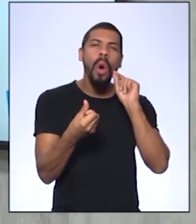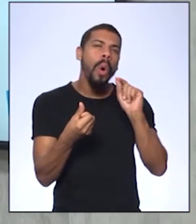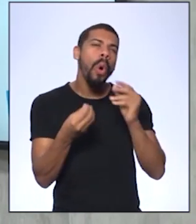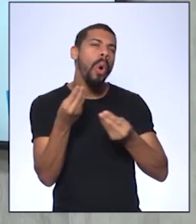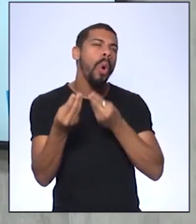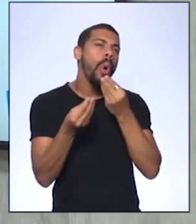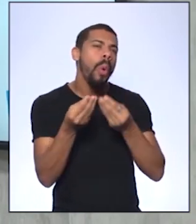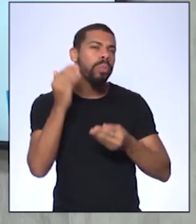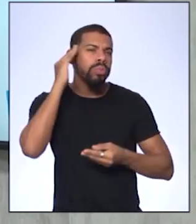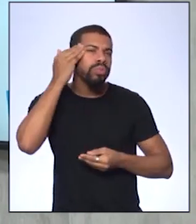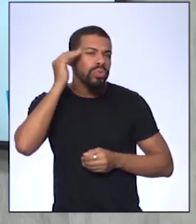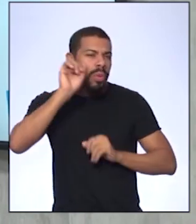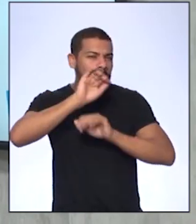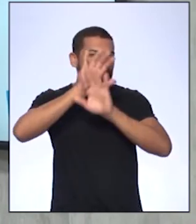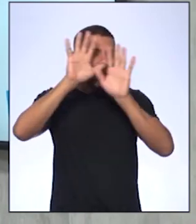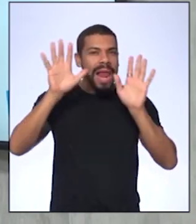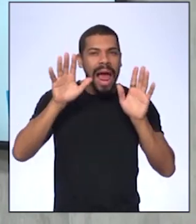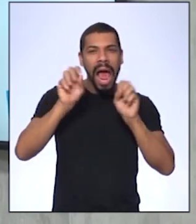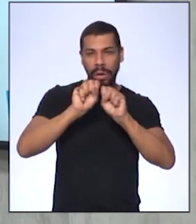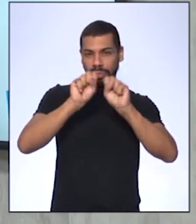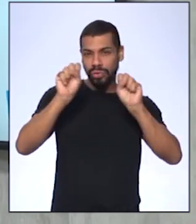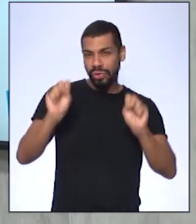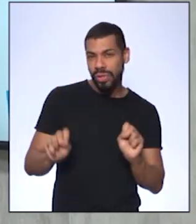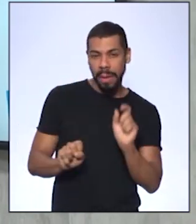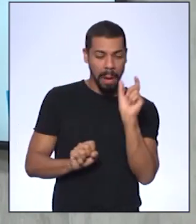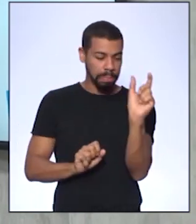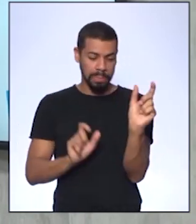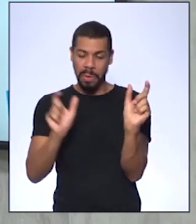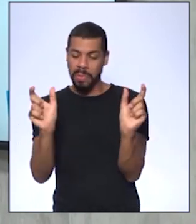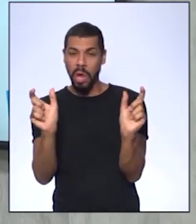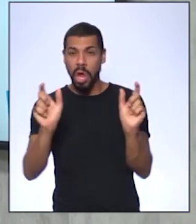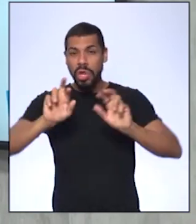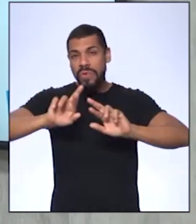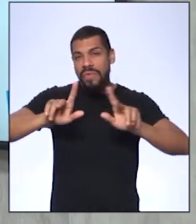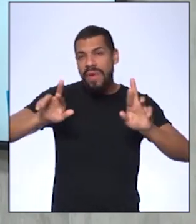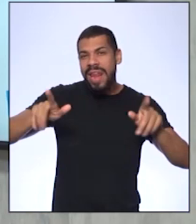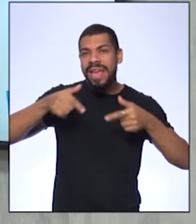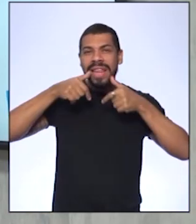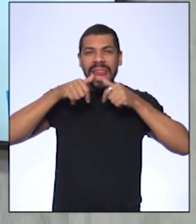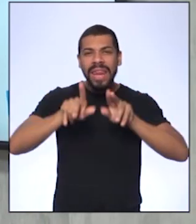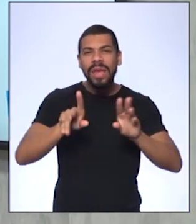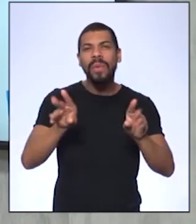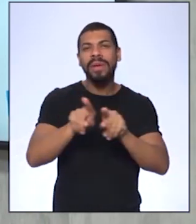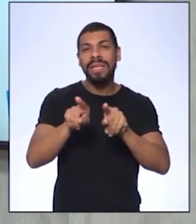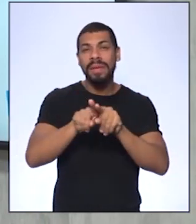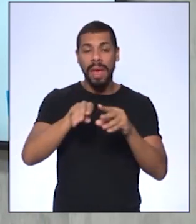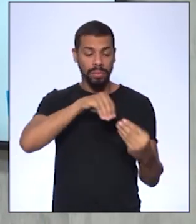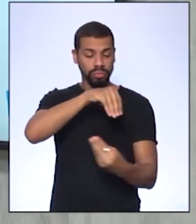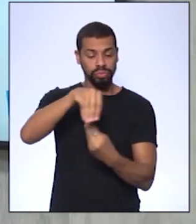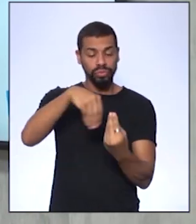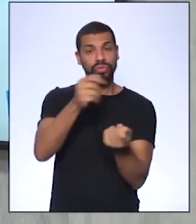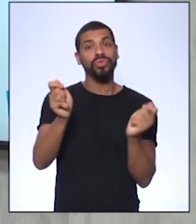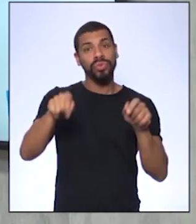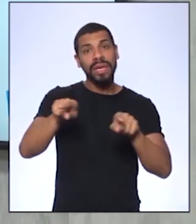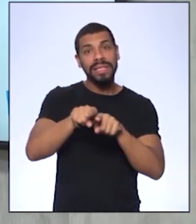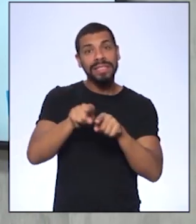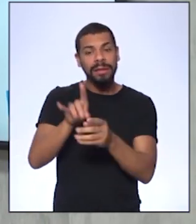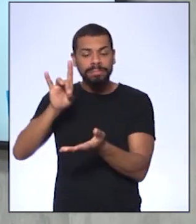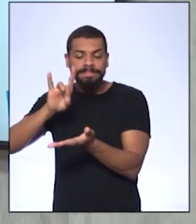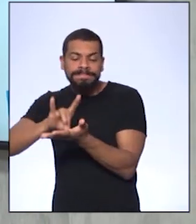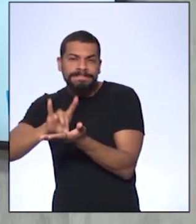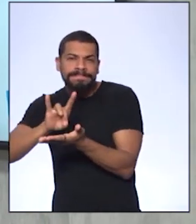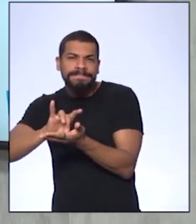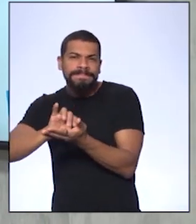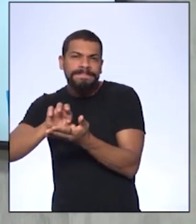se compreender e usar os sistemas simbólicos das diferentes linguagens como meios de organização cognitiva da realidade